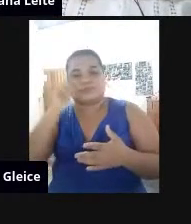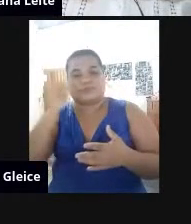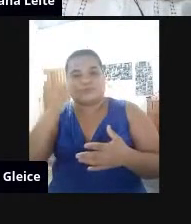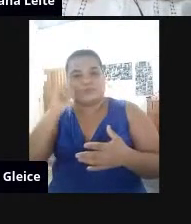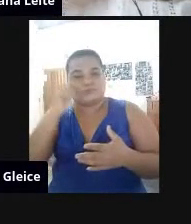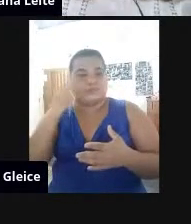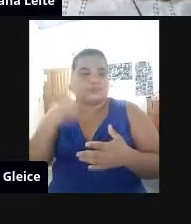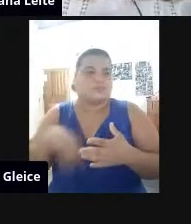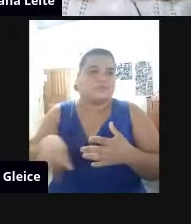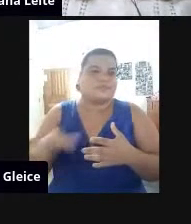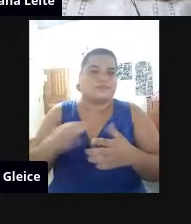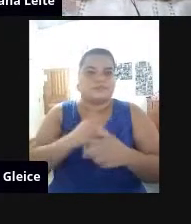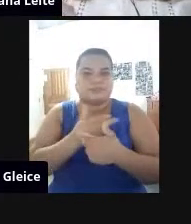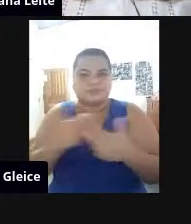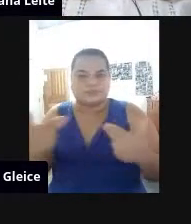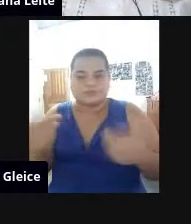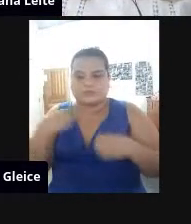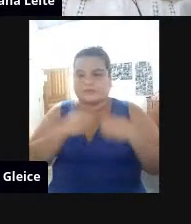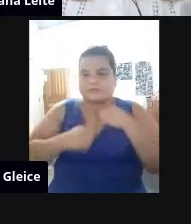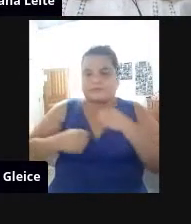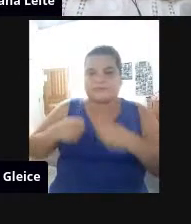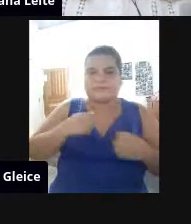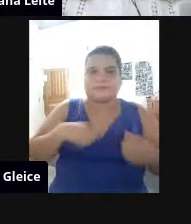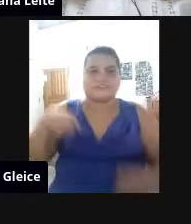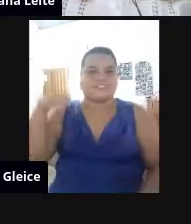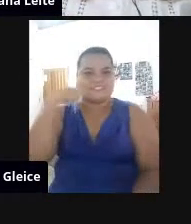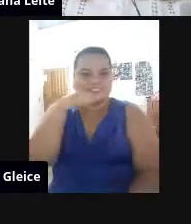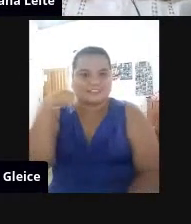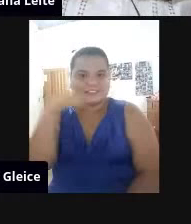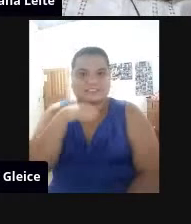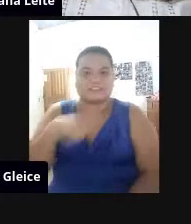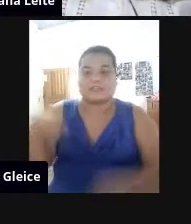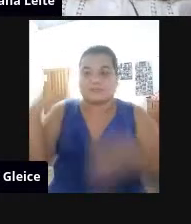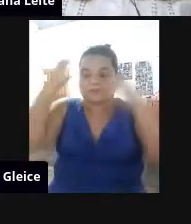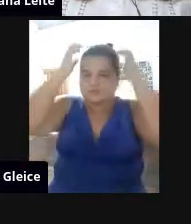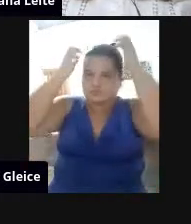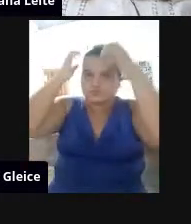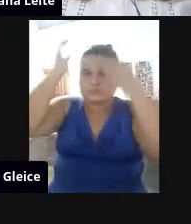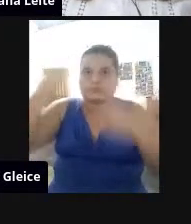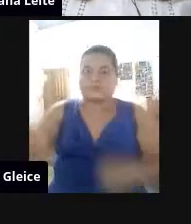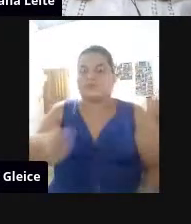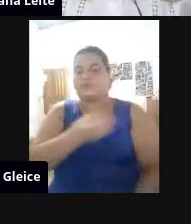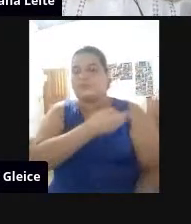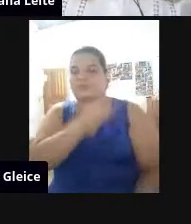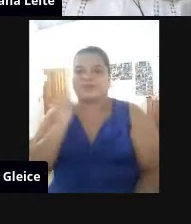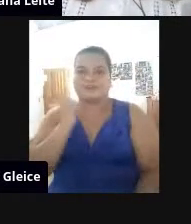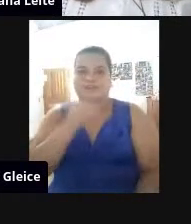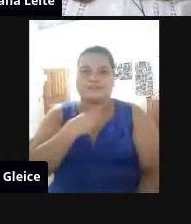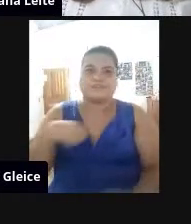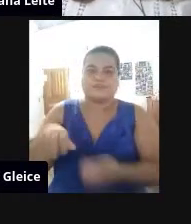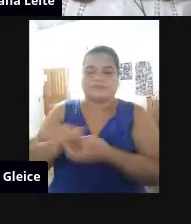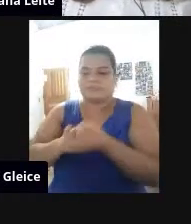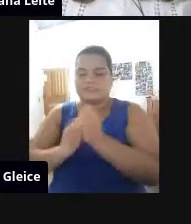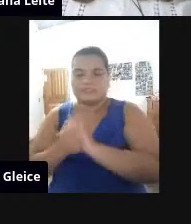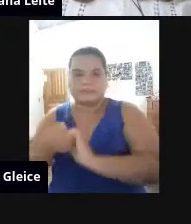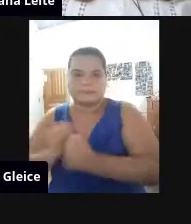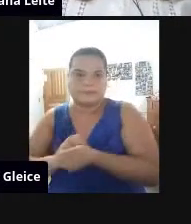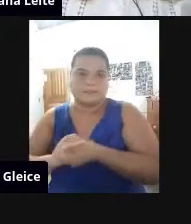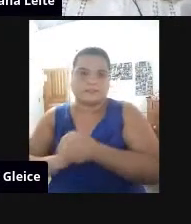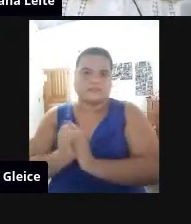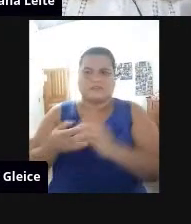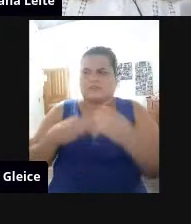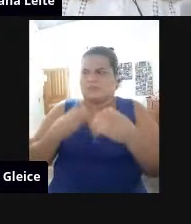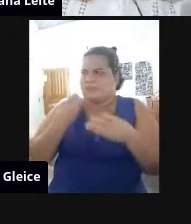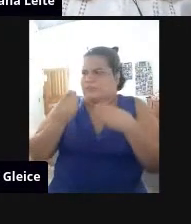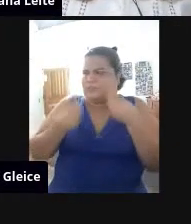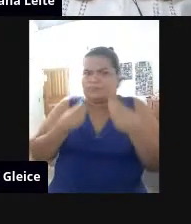pessoal, né, creme dental, shampoo, perfume, condicionador, sabão que lava roupa. Mas, professora, por que eu